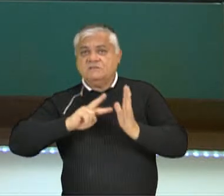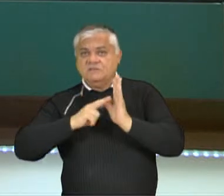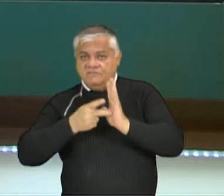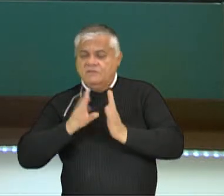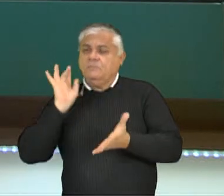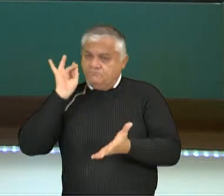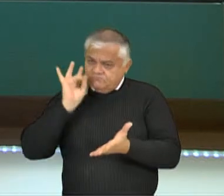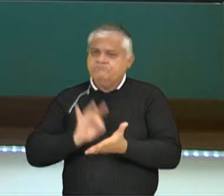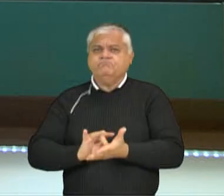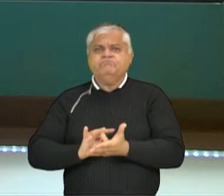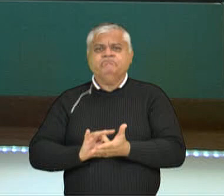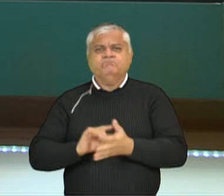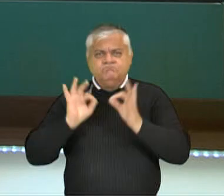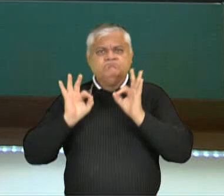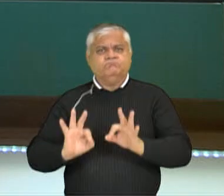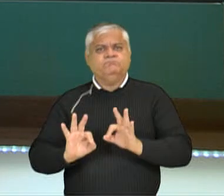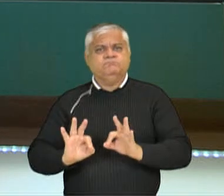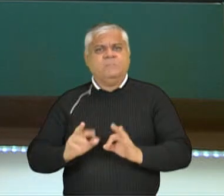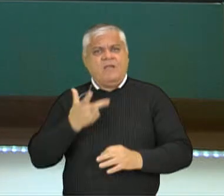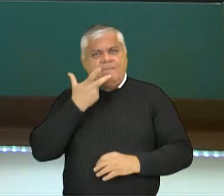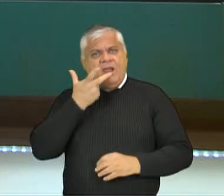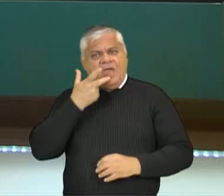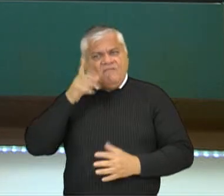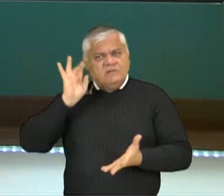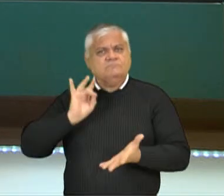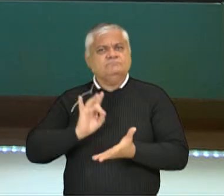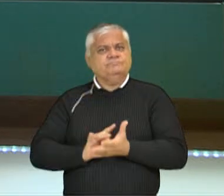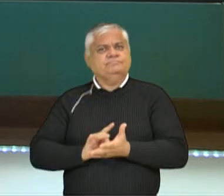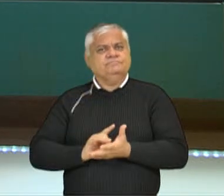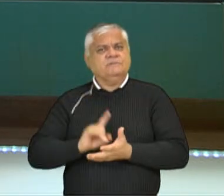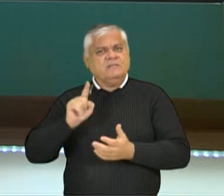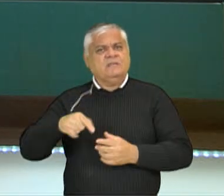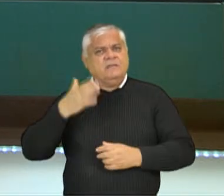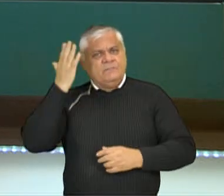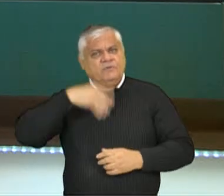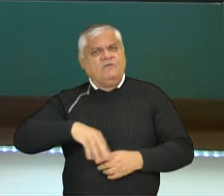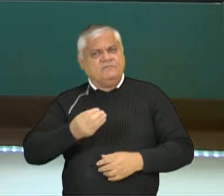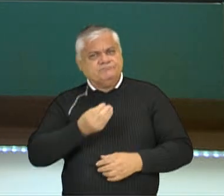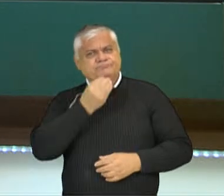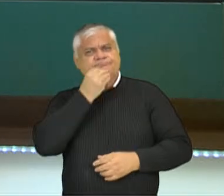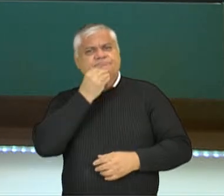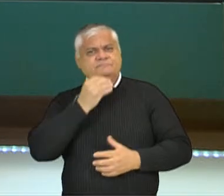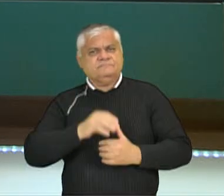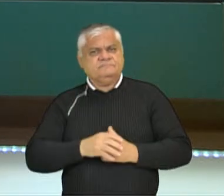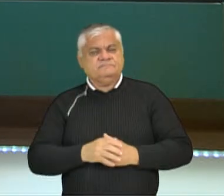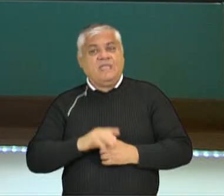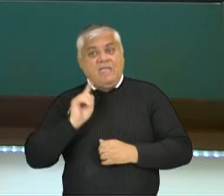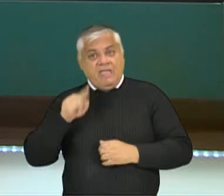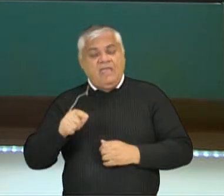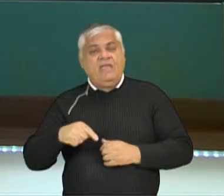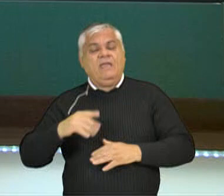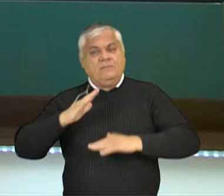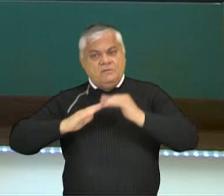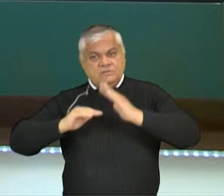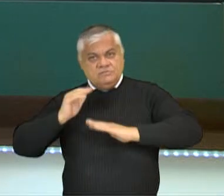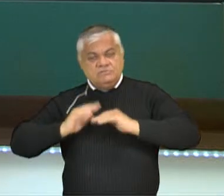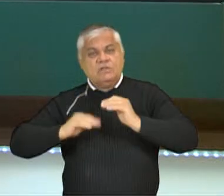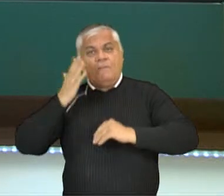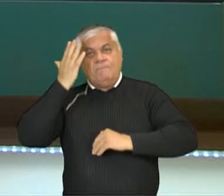confirmar, corroborar ou ainda evidenciar e demonstrar algo. Ato de comprovar através